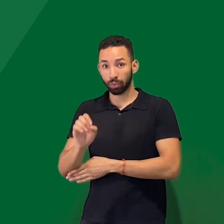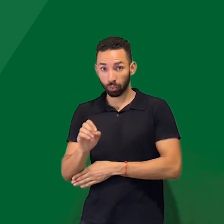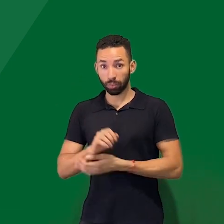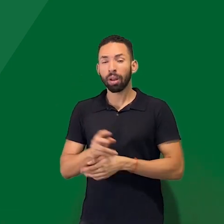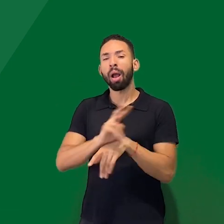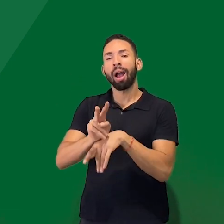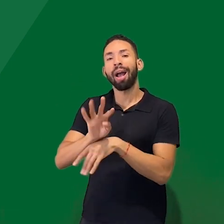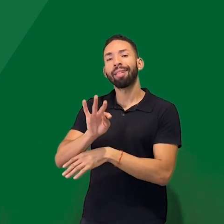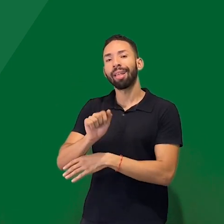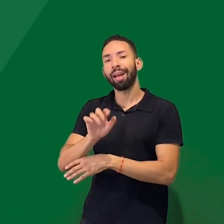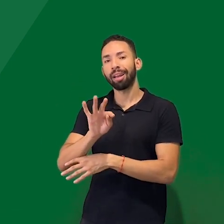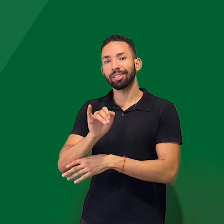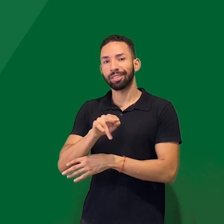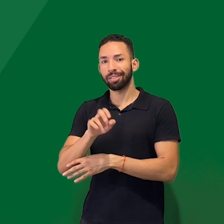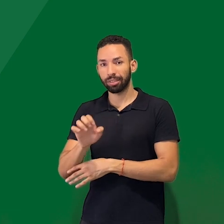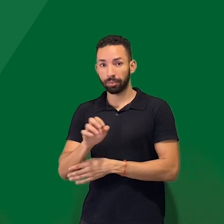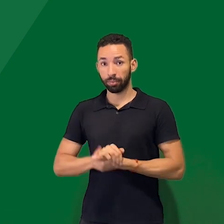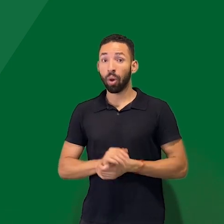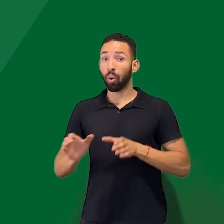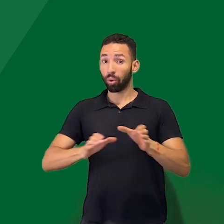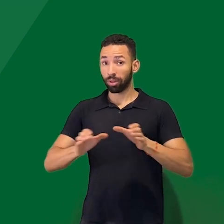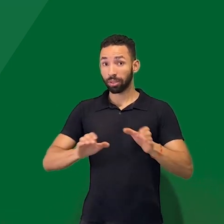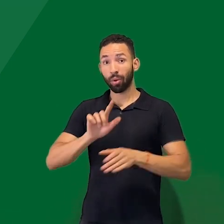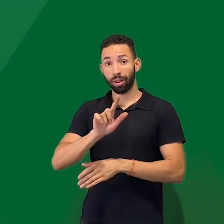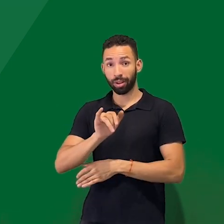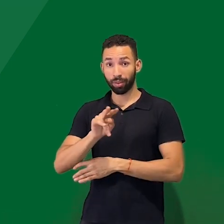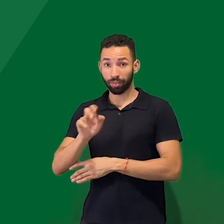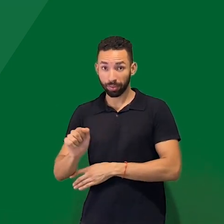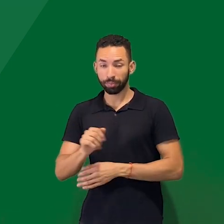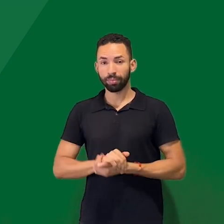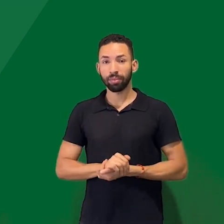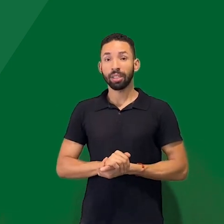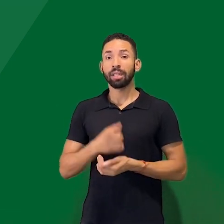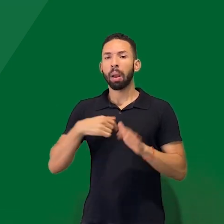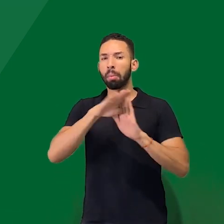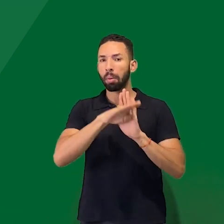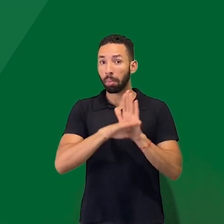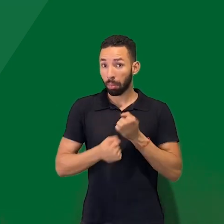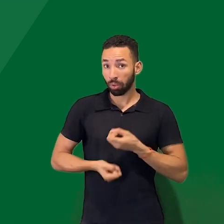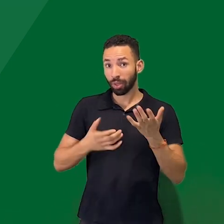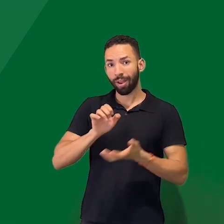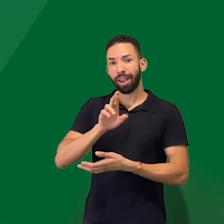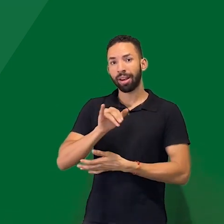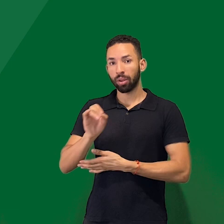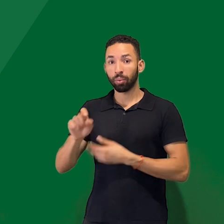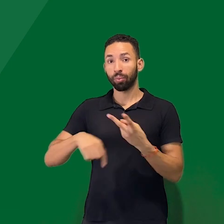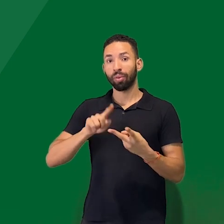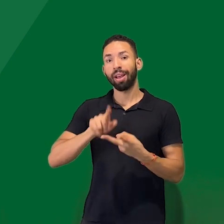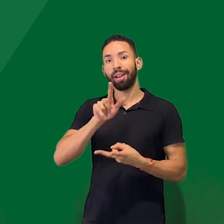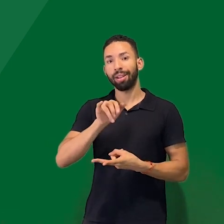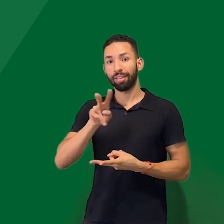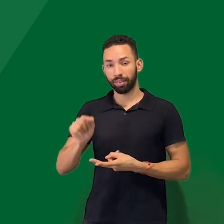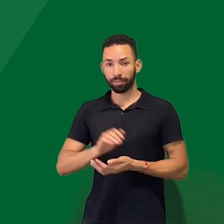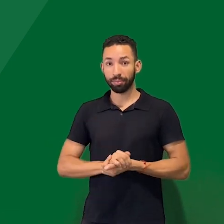Faculdade Censo. Supervisão, Tatiane Pimentel. Coordenação, Lívia Amaral. Roteiro e produção, Érico José e